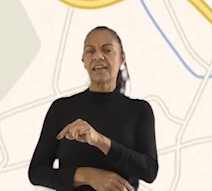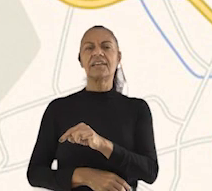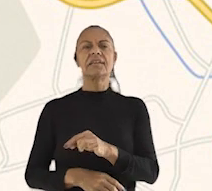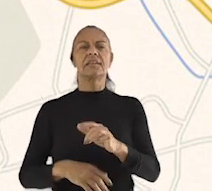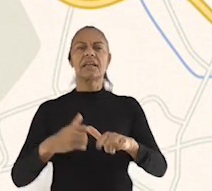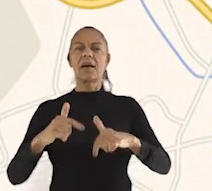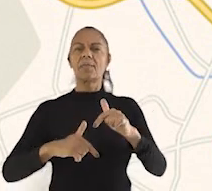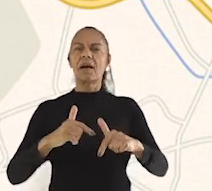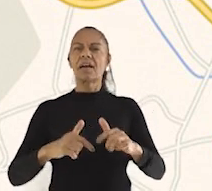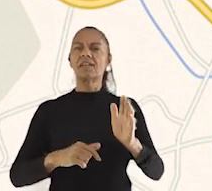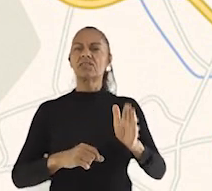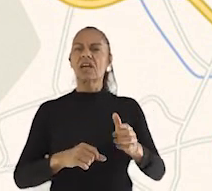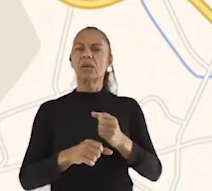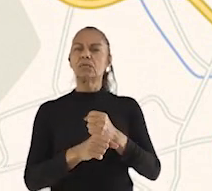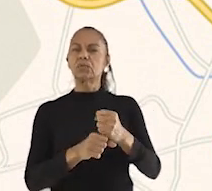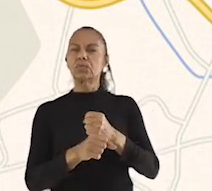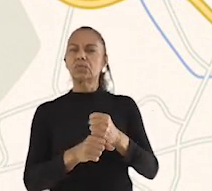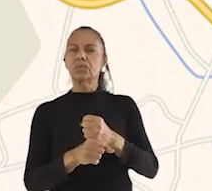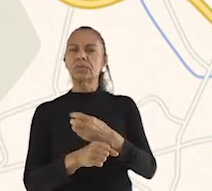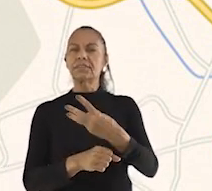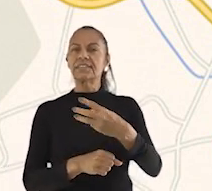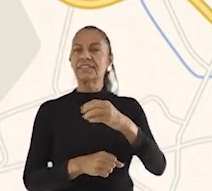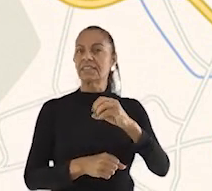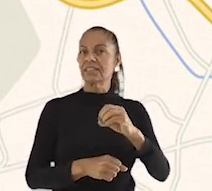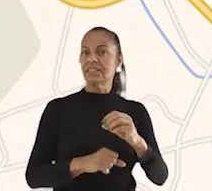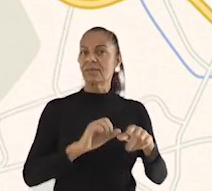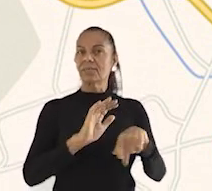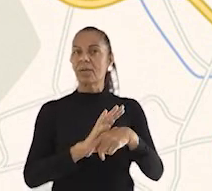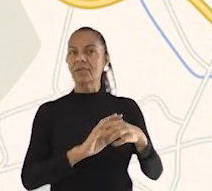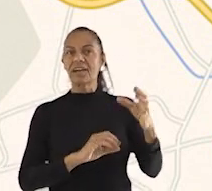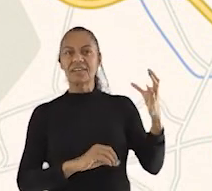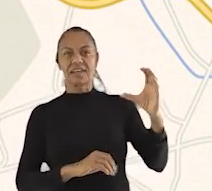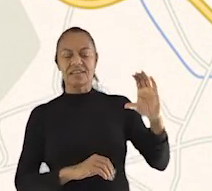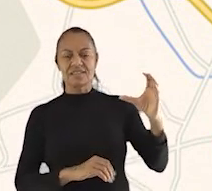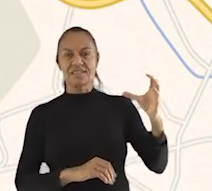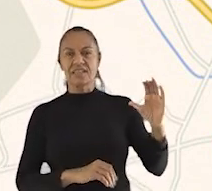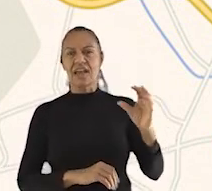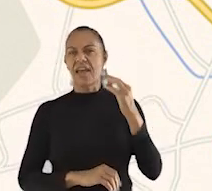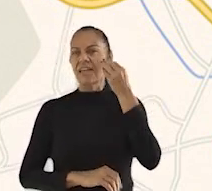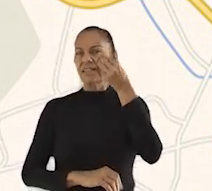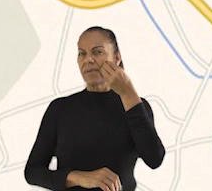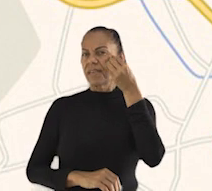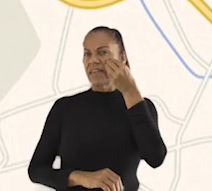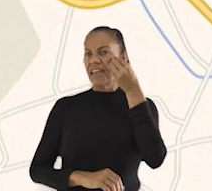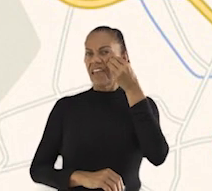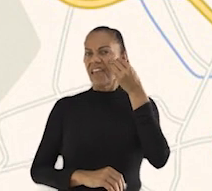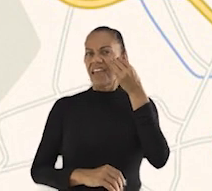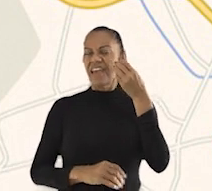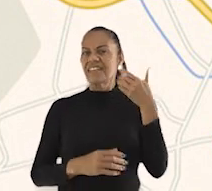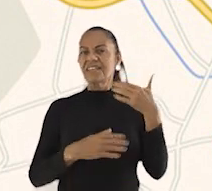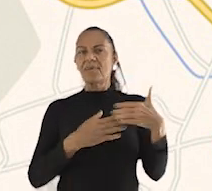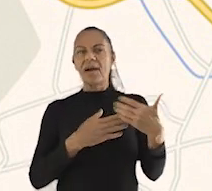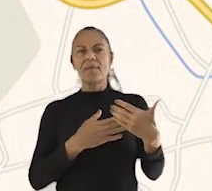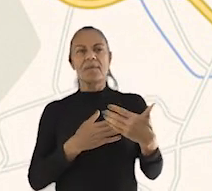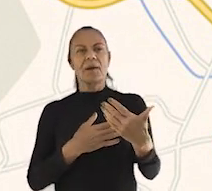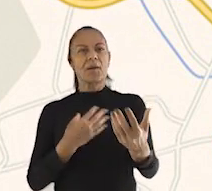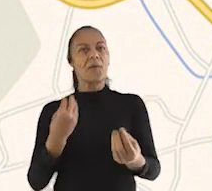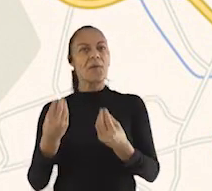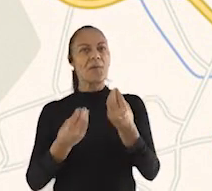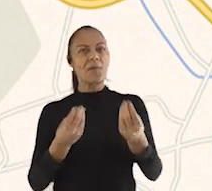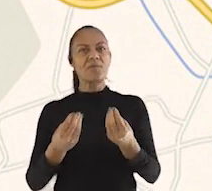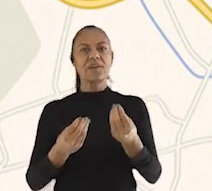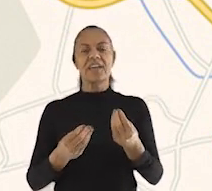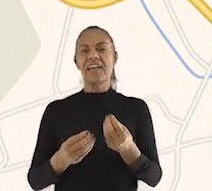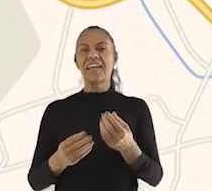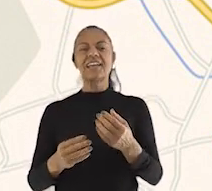Jefferson. Ele trabalha há 30 anos como taxista no município de Cariacica. E ele falou um pouco sobre a sua experiência